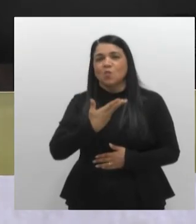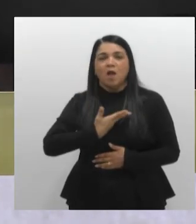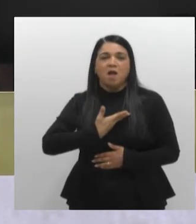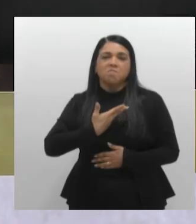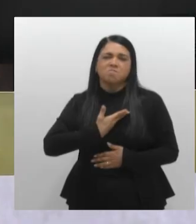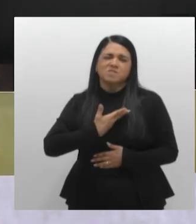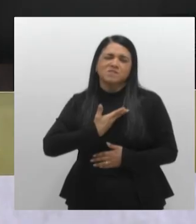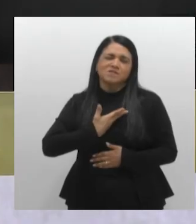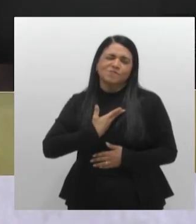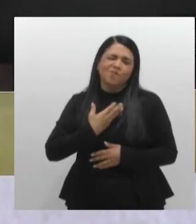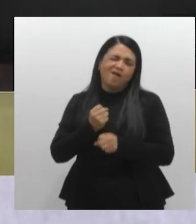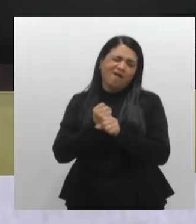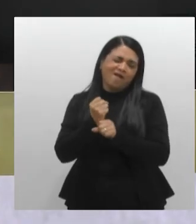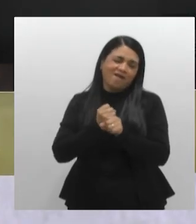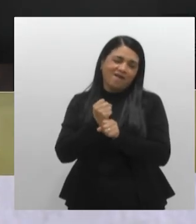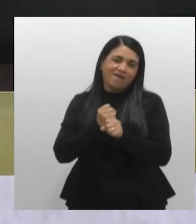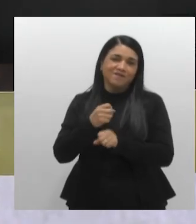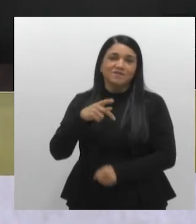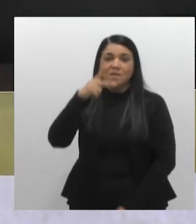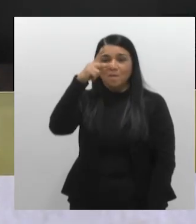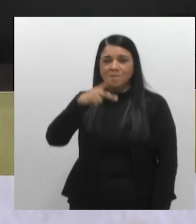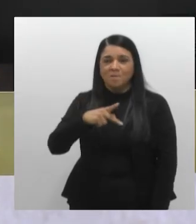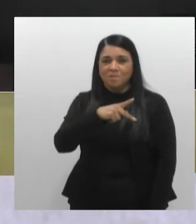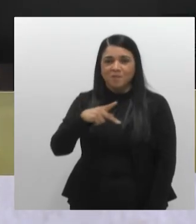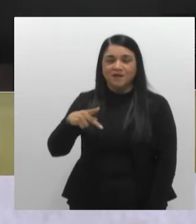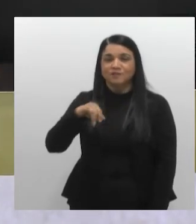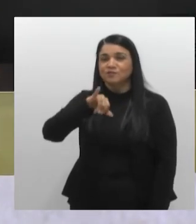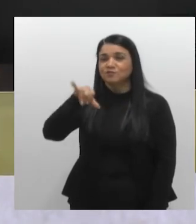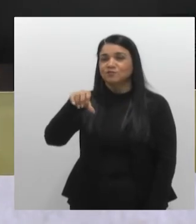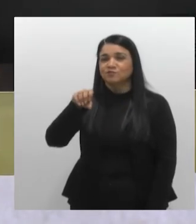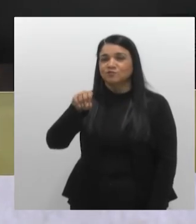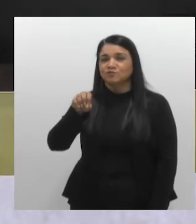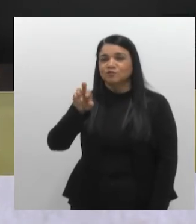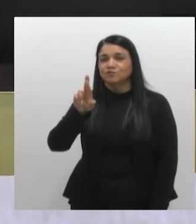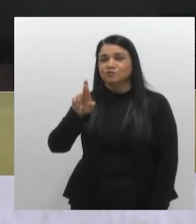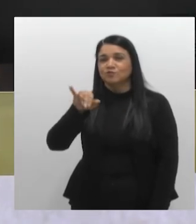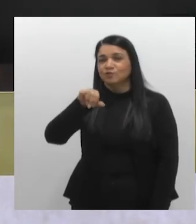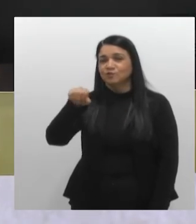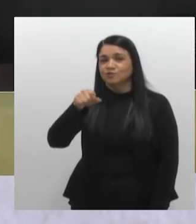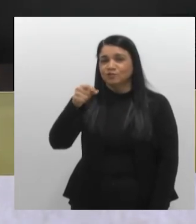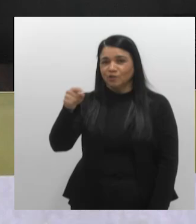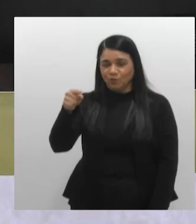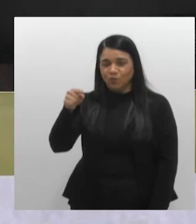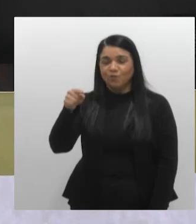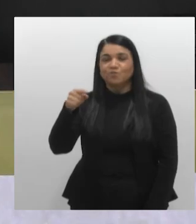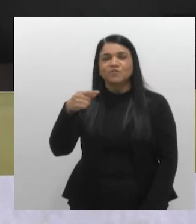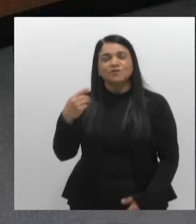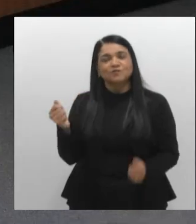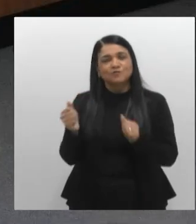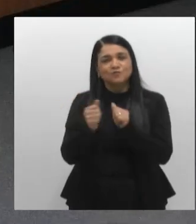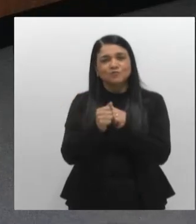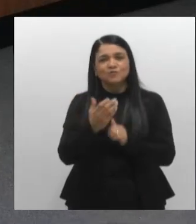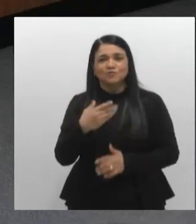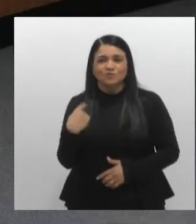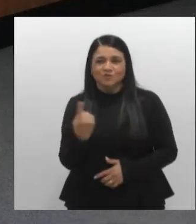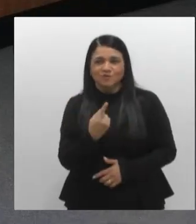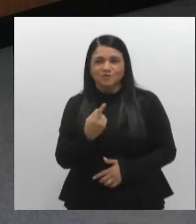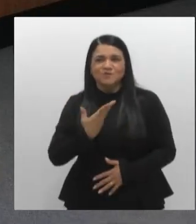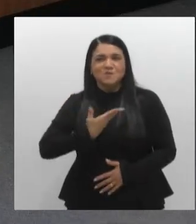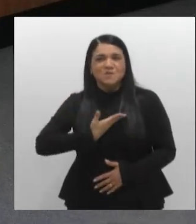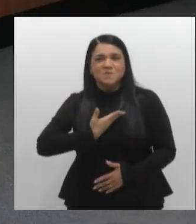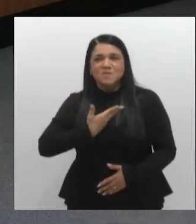muitos e muitos anos, Padre Jorjão, estou vendo daqui, que está aqui hoje junto com a gente. Padre Jorjão, querido